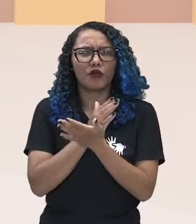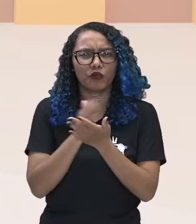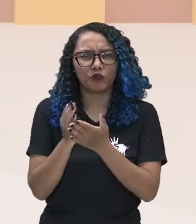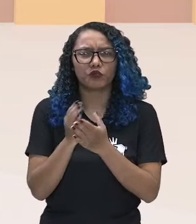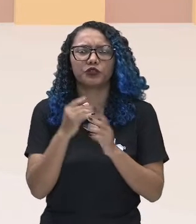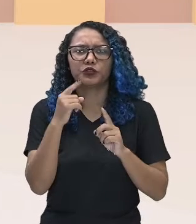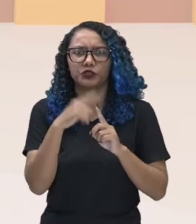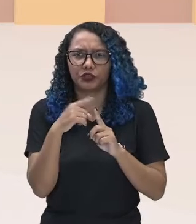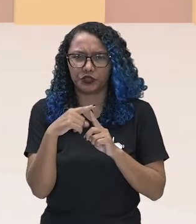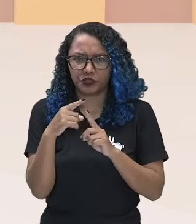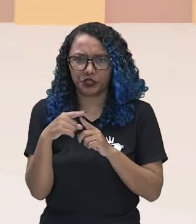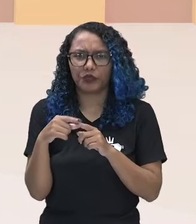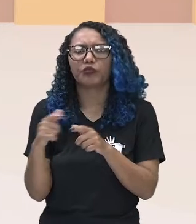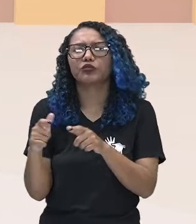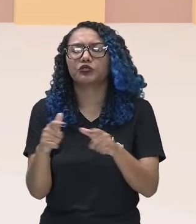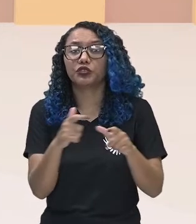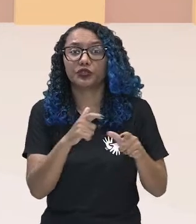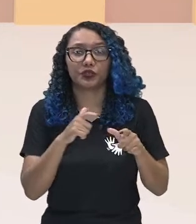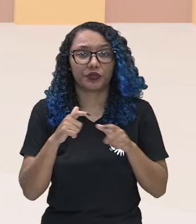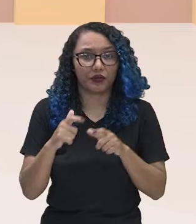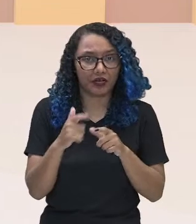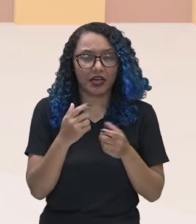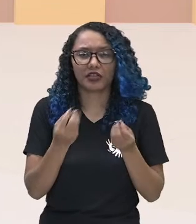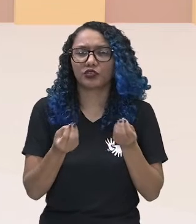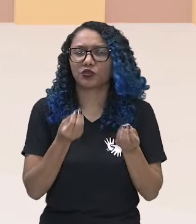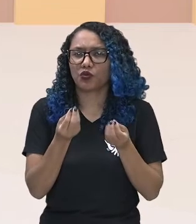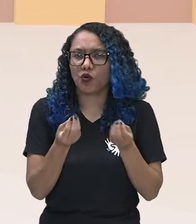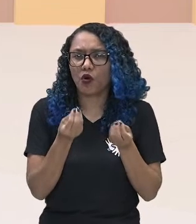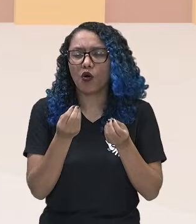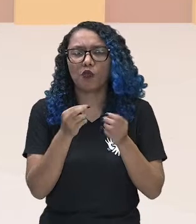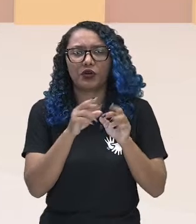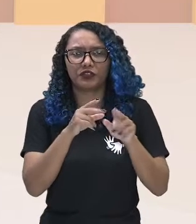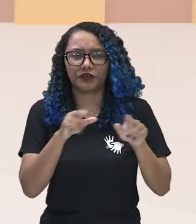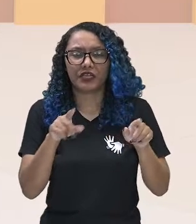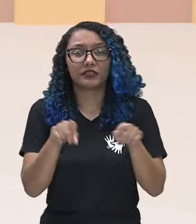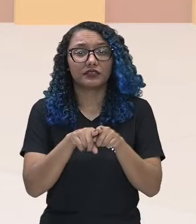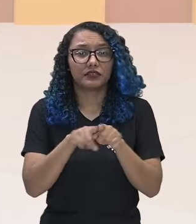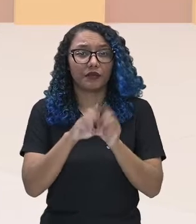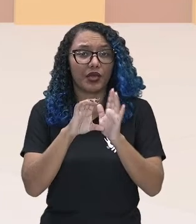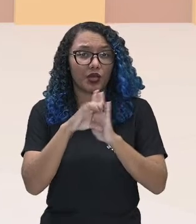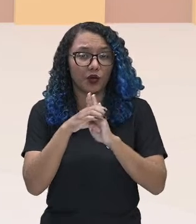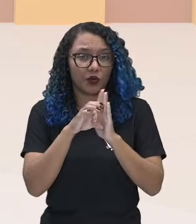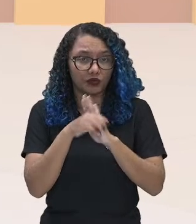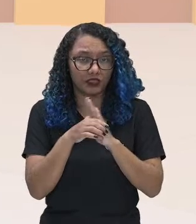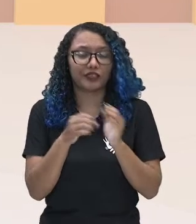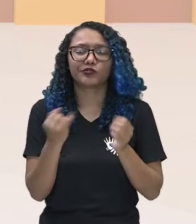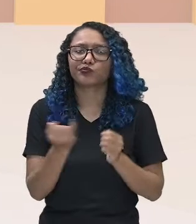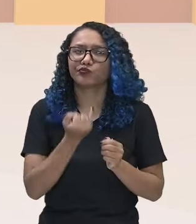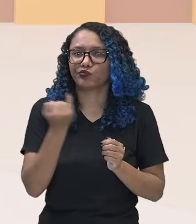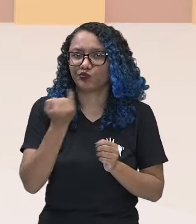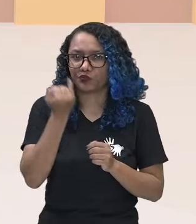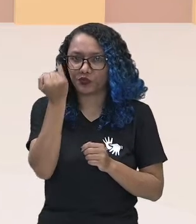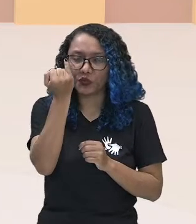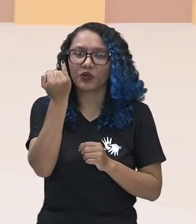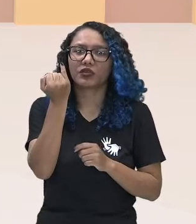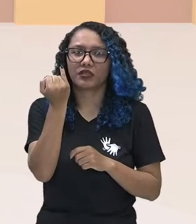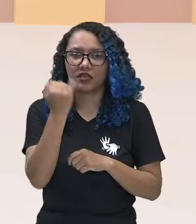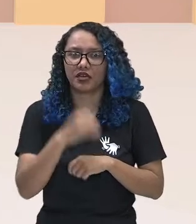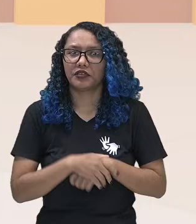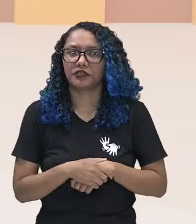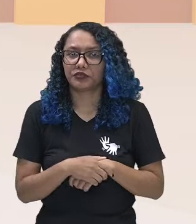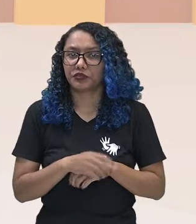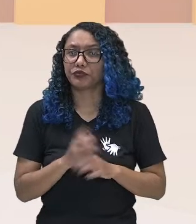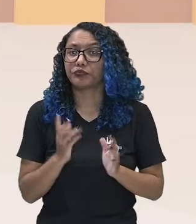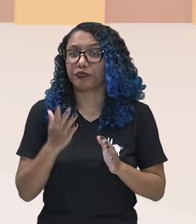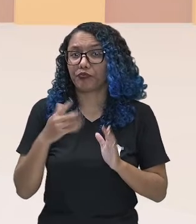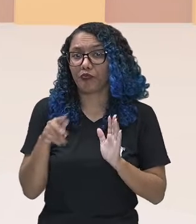Conhecer cada uma delas, diferenciar também alguns conceitos que são muito importantes para a geografia,